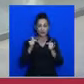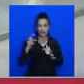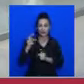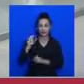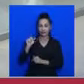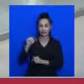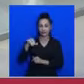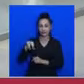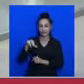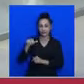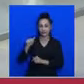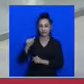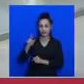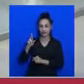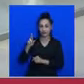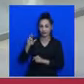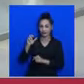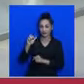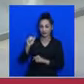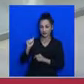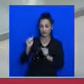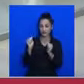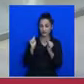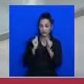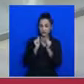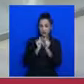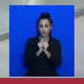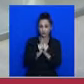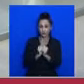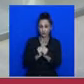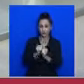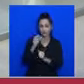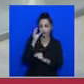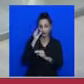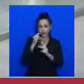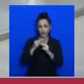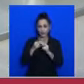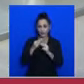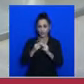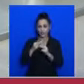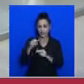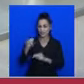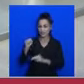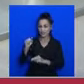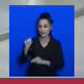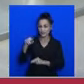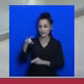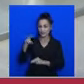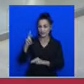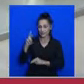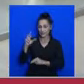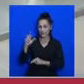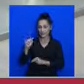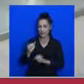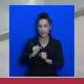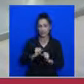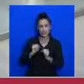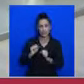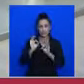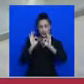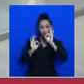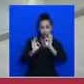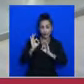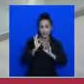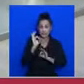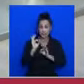Tainara, juntamente com a Sandra, da equipe da Caixa, para que possamos então